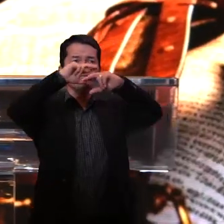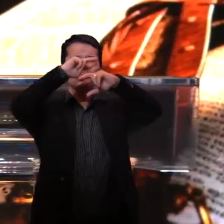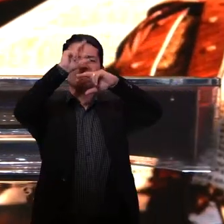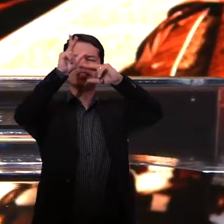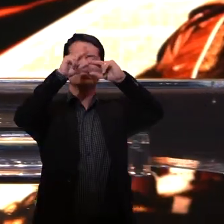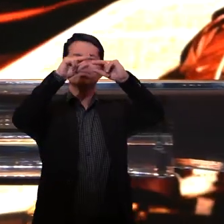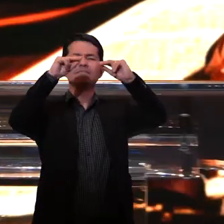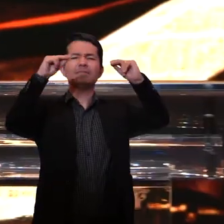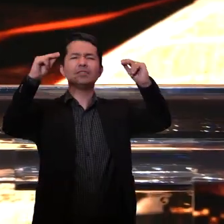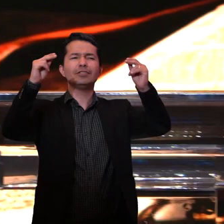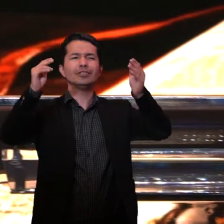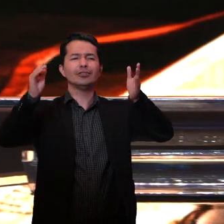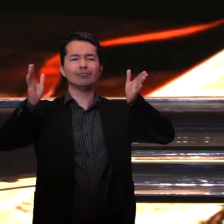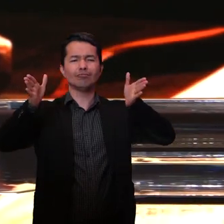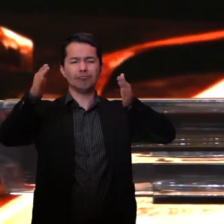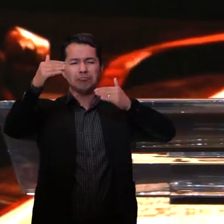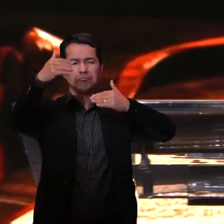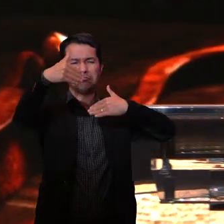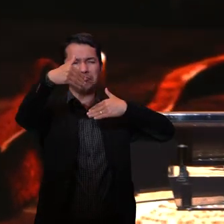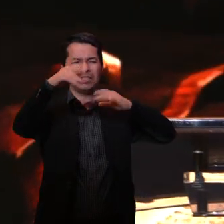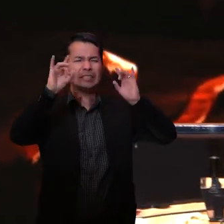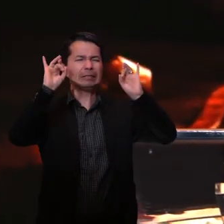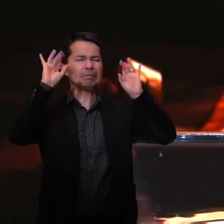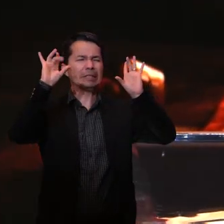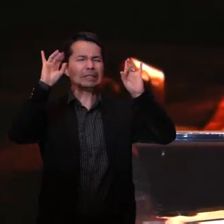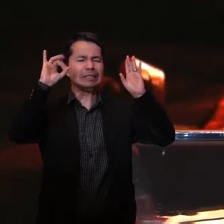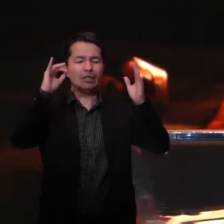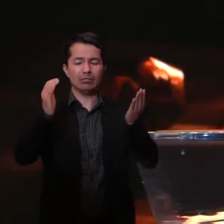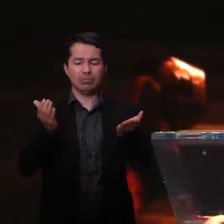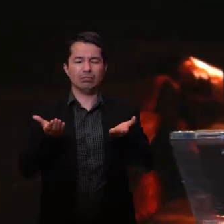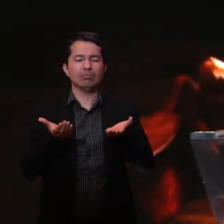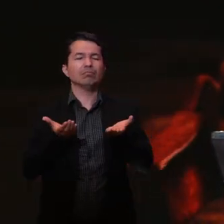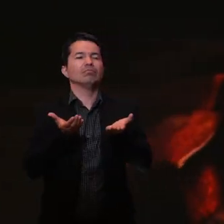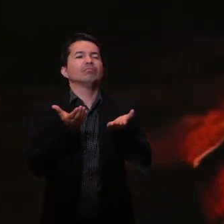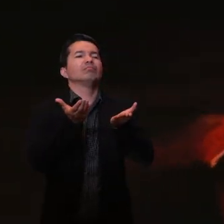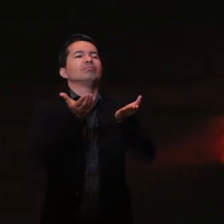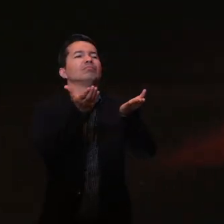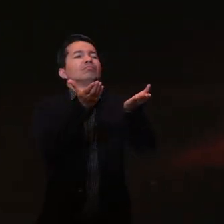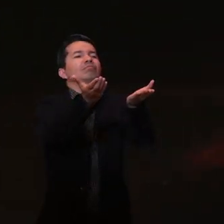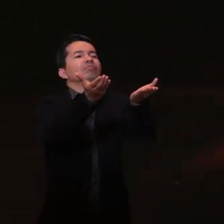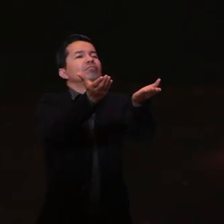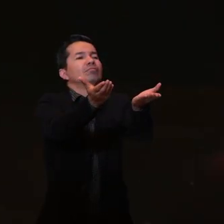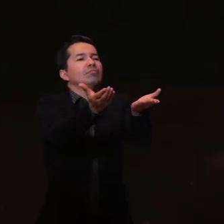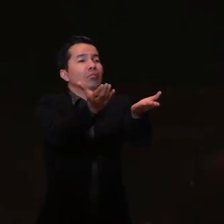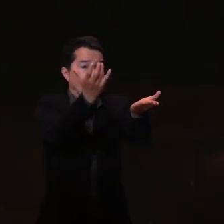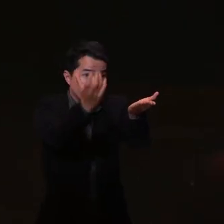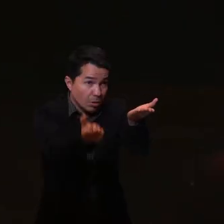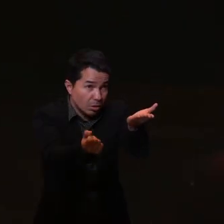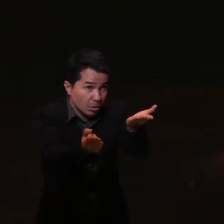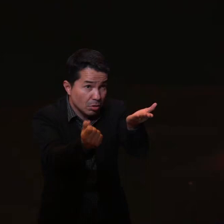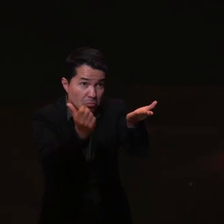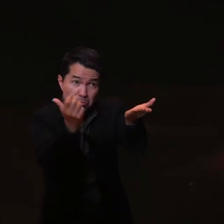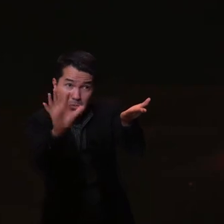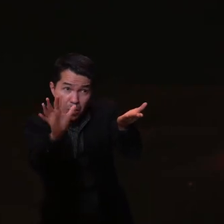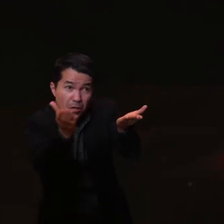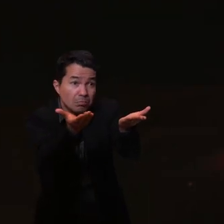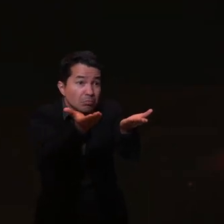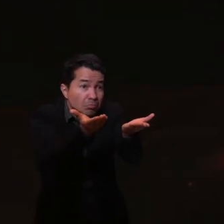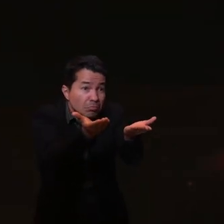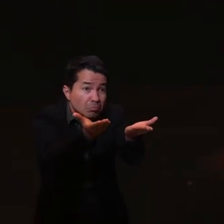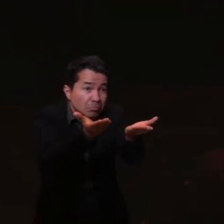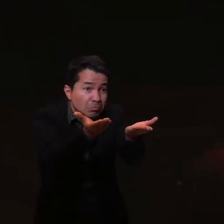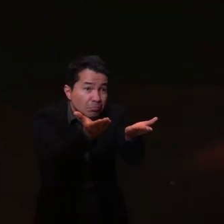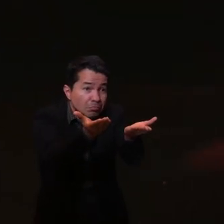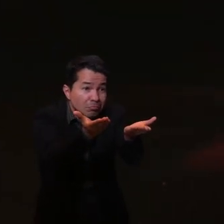A salvação é um presente que Deus nos dá. A gente recebe ou rejeita. É simples assim.